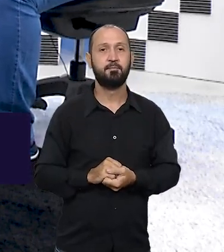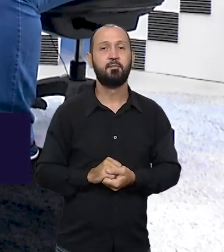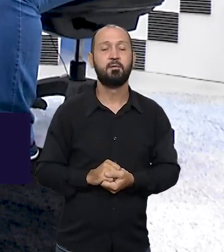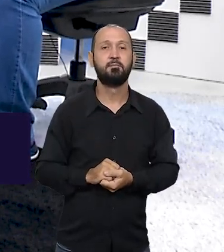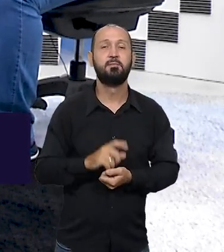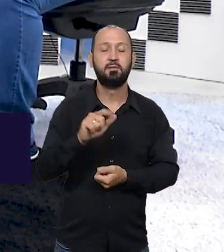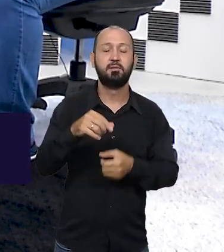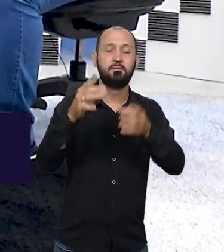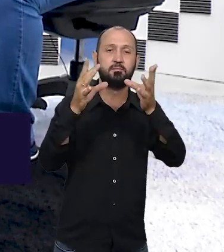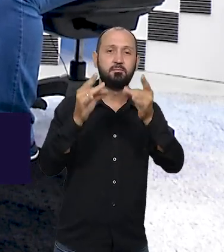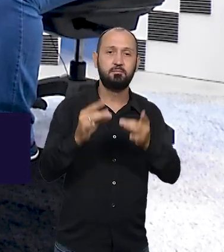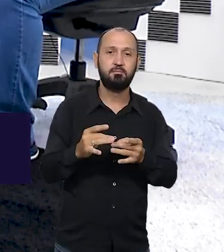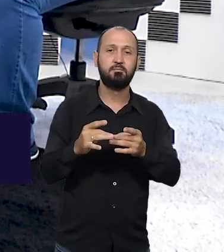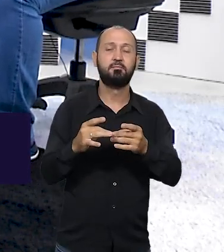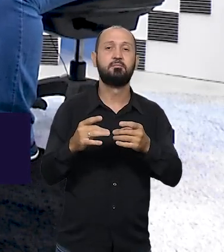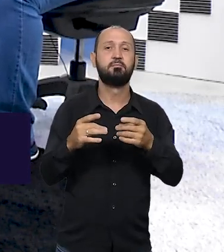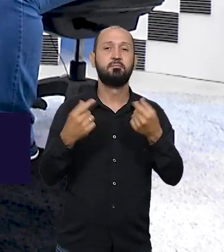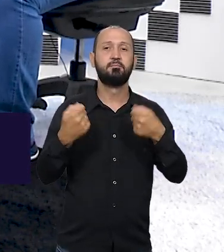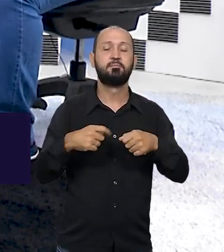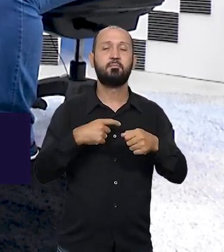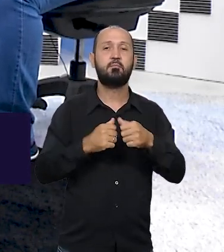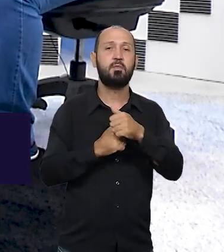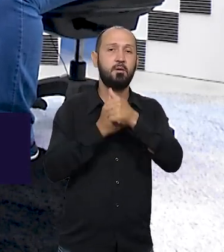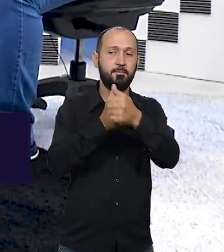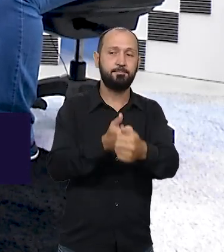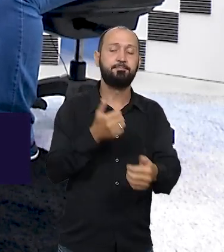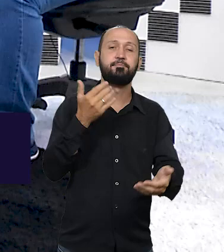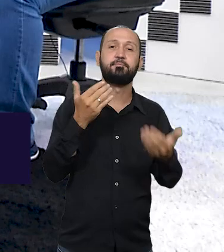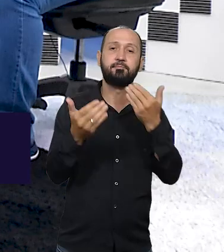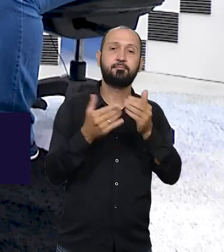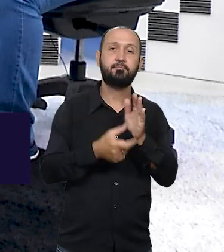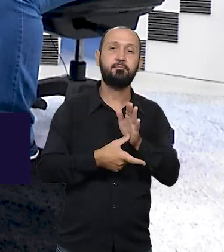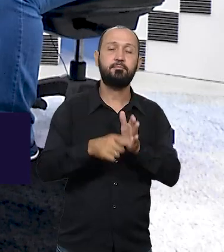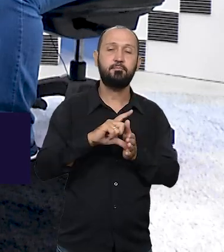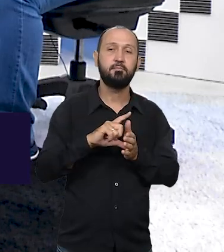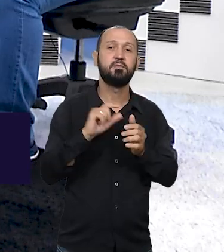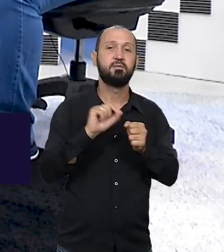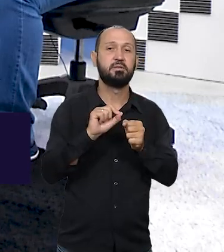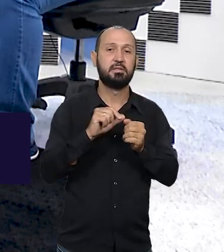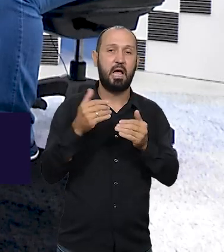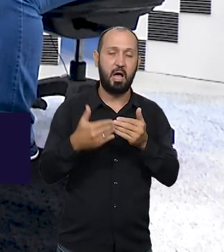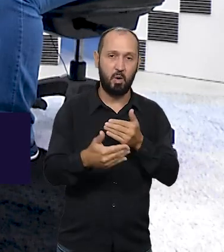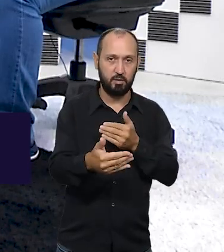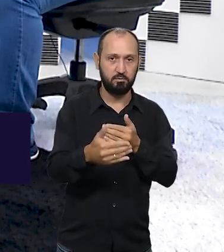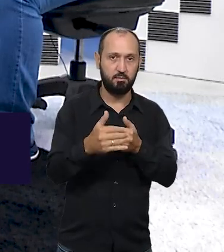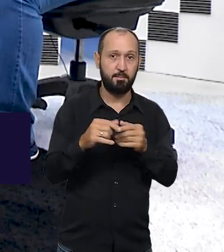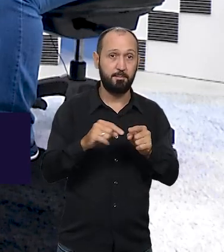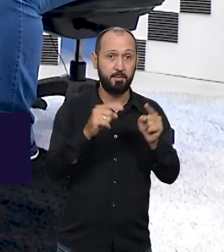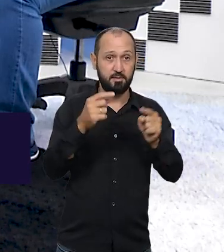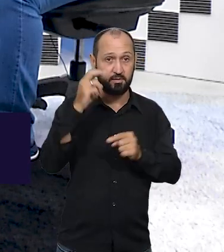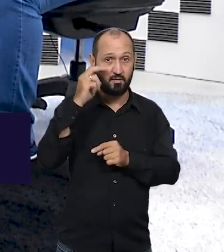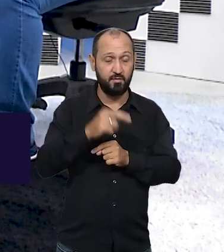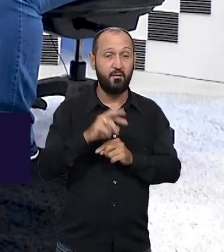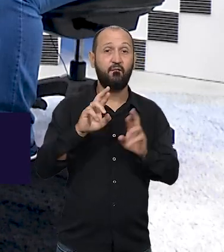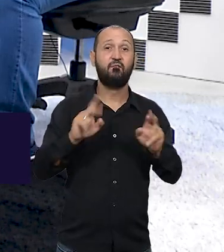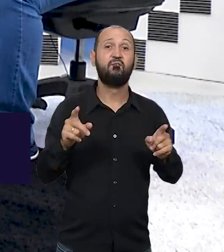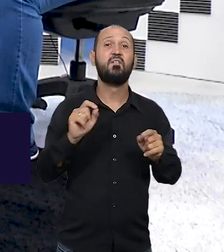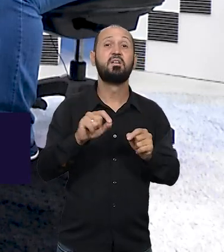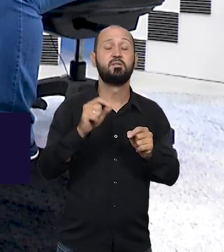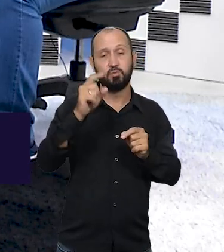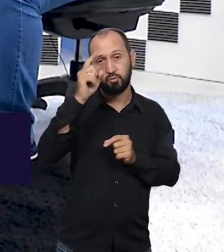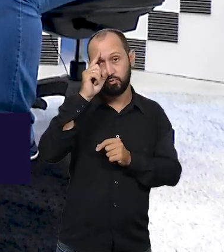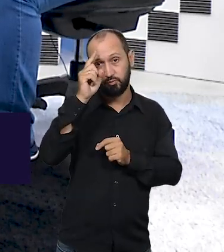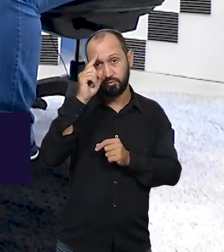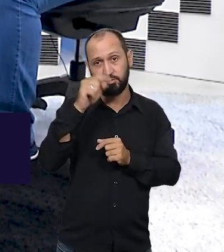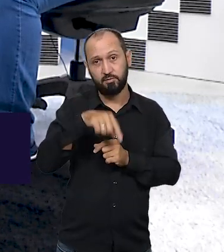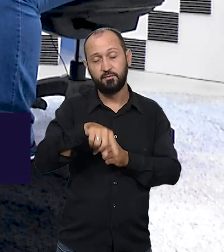assim, são coisas sucintas que precisam ter a comparação do que era antes para o que está sendo agora, mas que você vê uma diferença